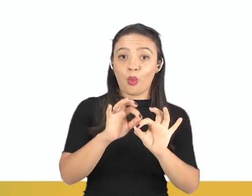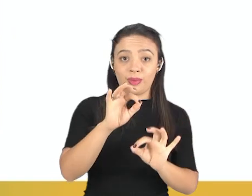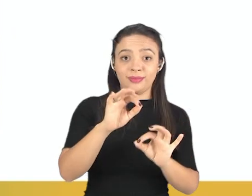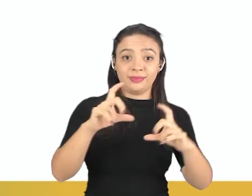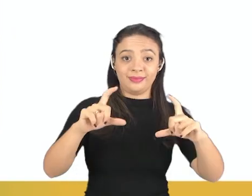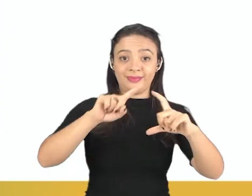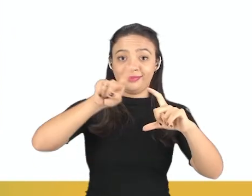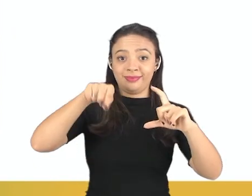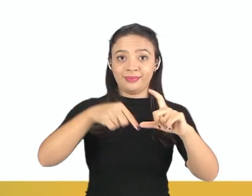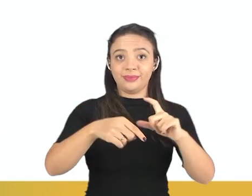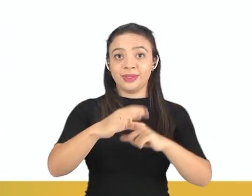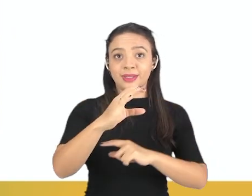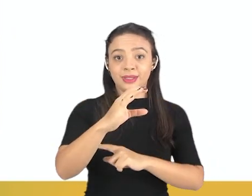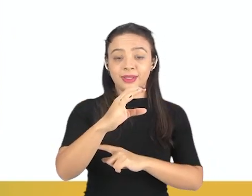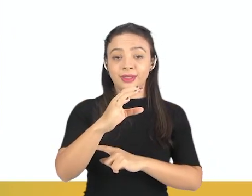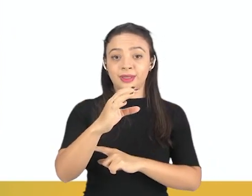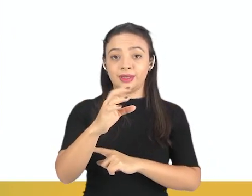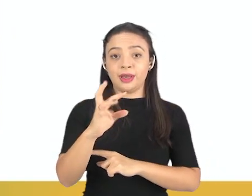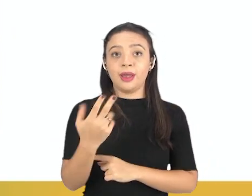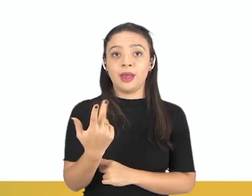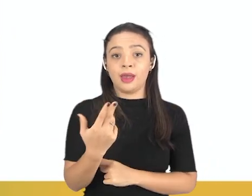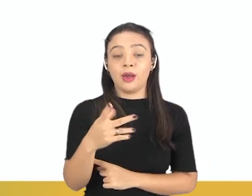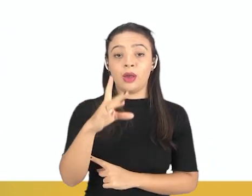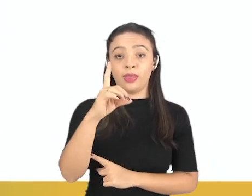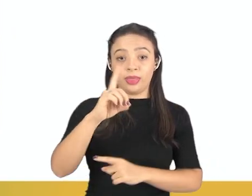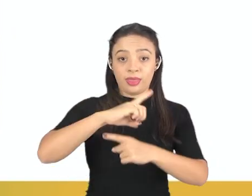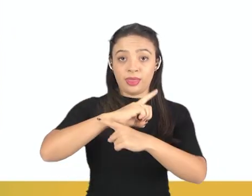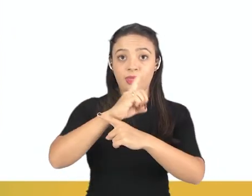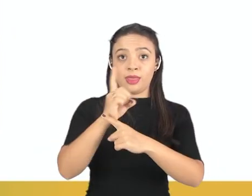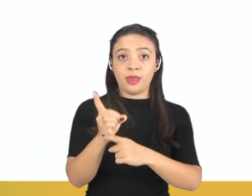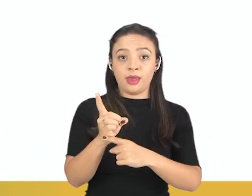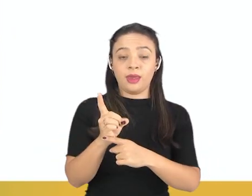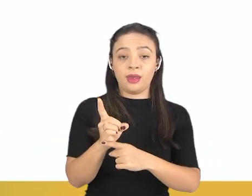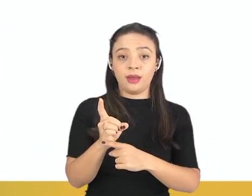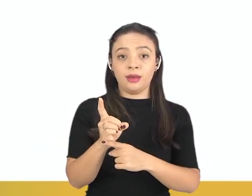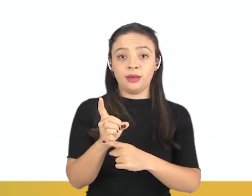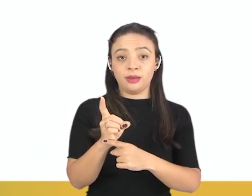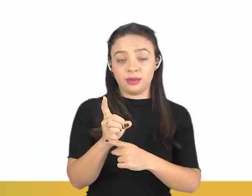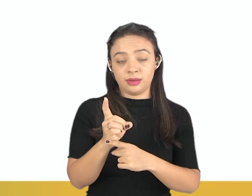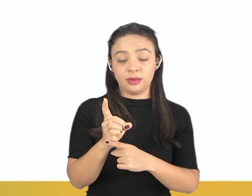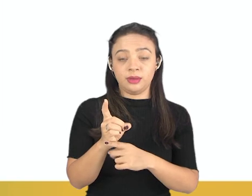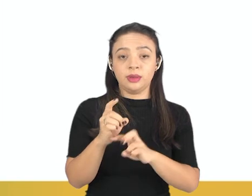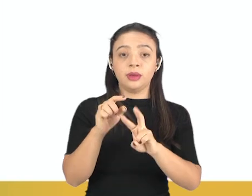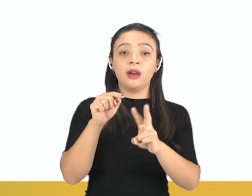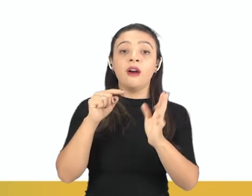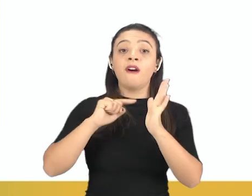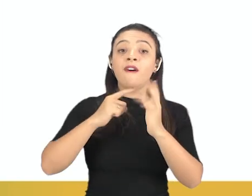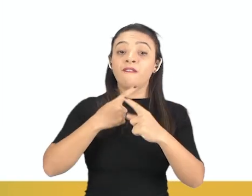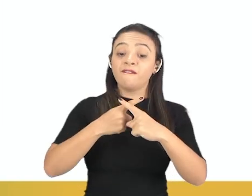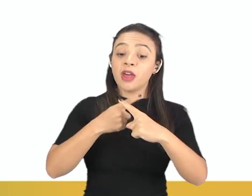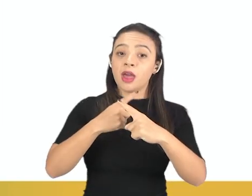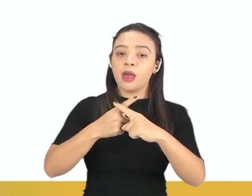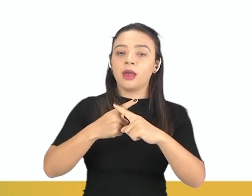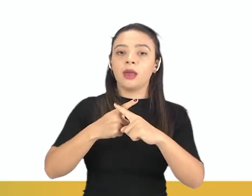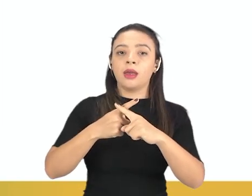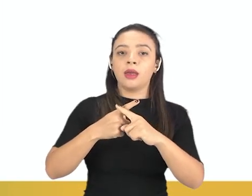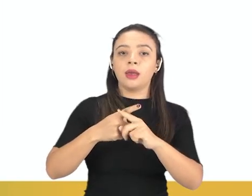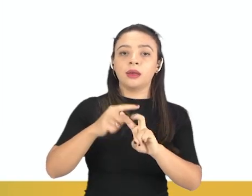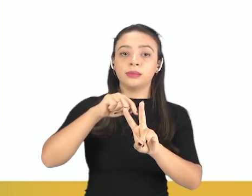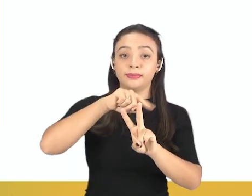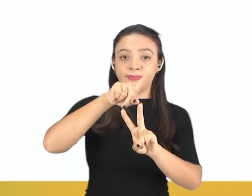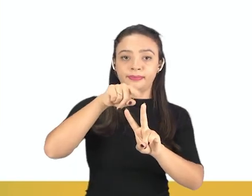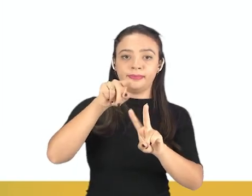de maiúsculo x pin onde se representa o comprimento dessa circunferência in the